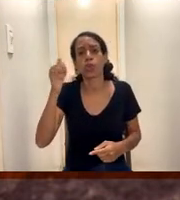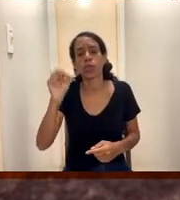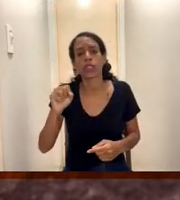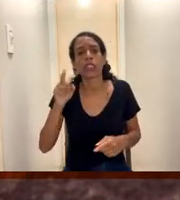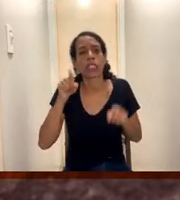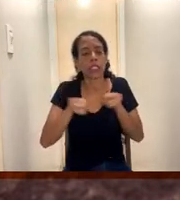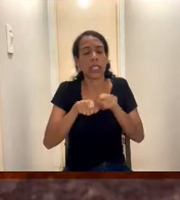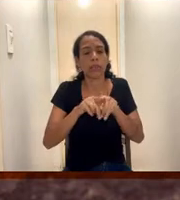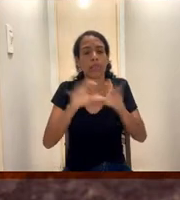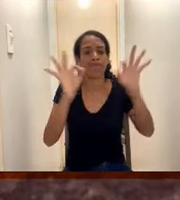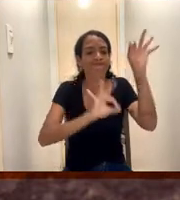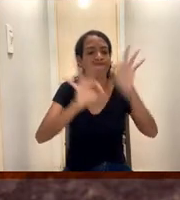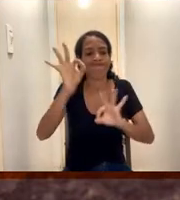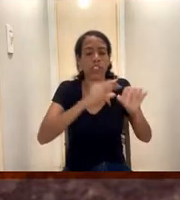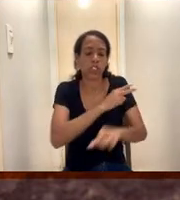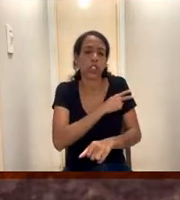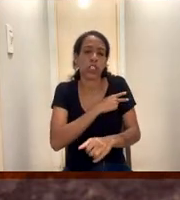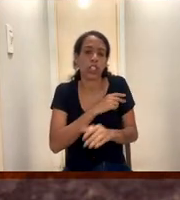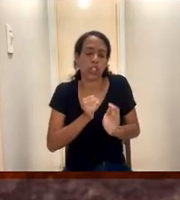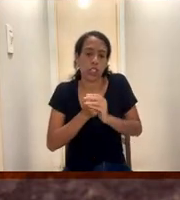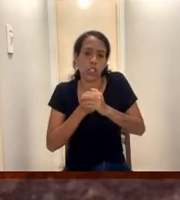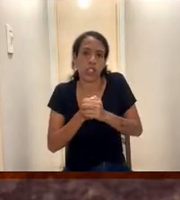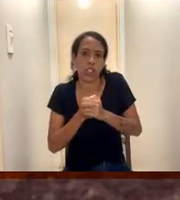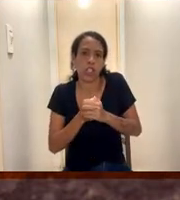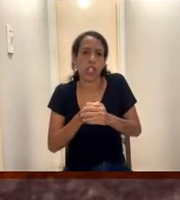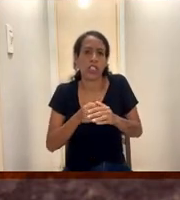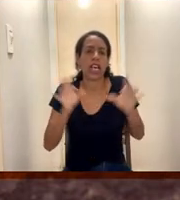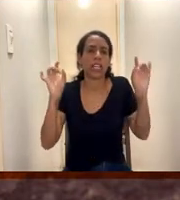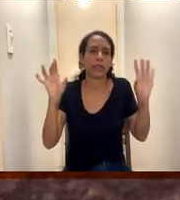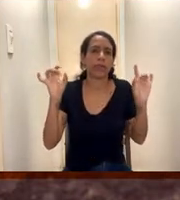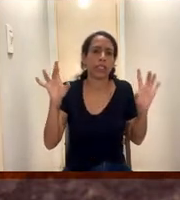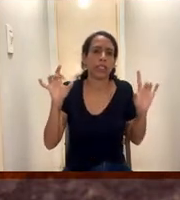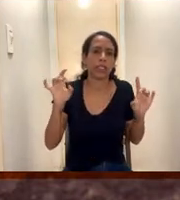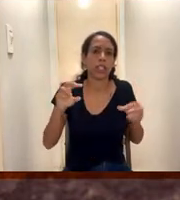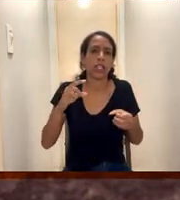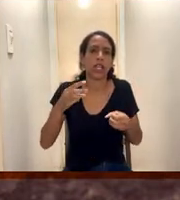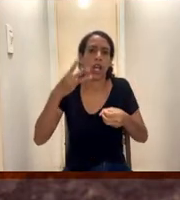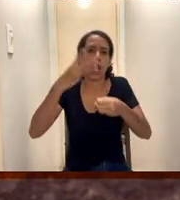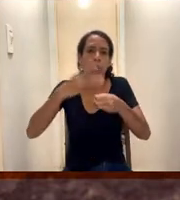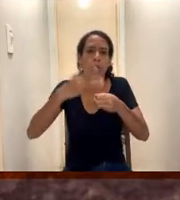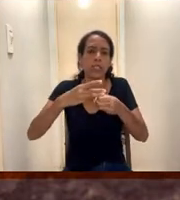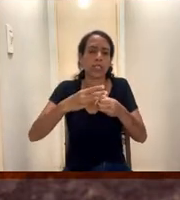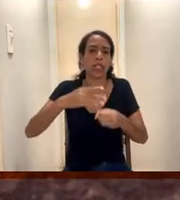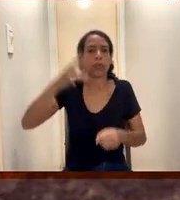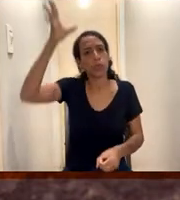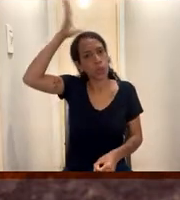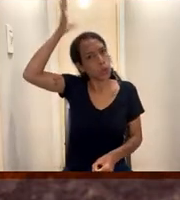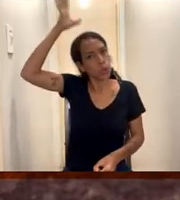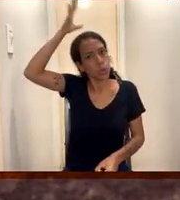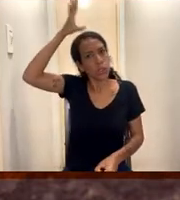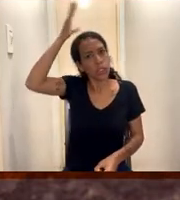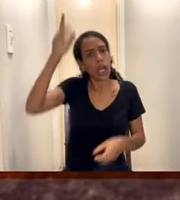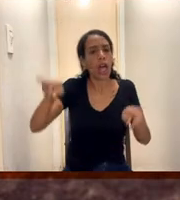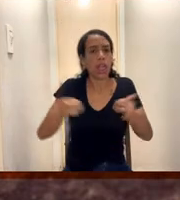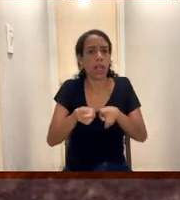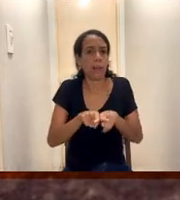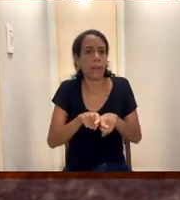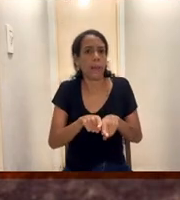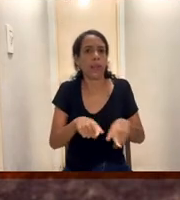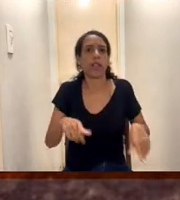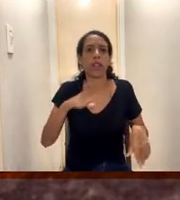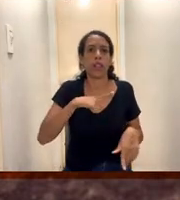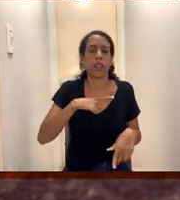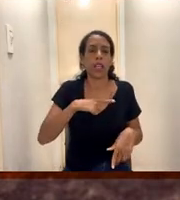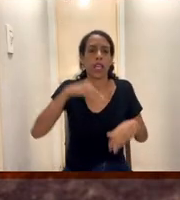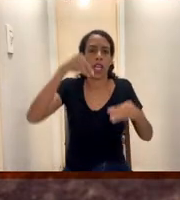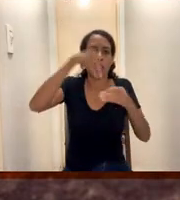Proteção Social Especial de Média Complexidade no município de Curitiba, foi membro da Comissão de Direitos Humanos